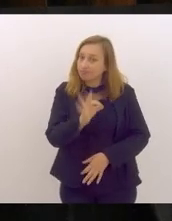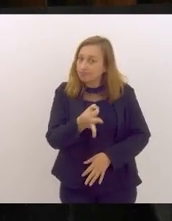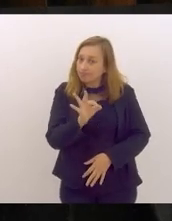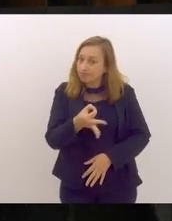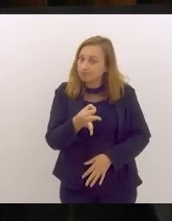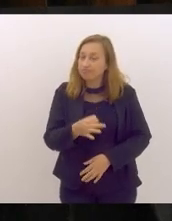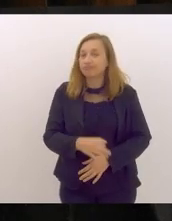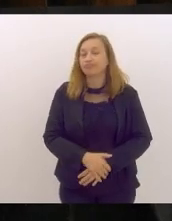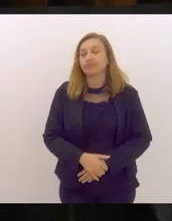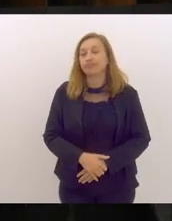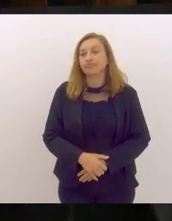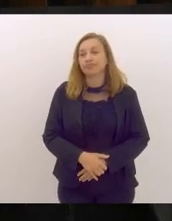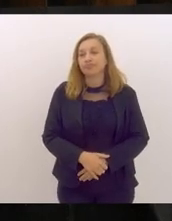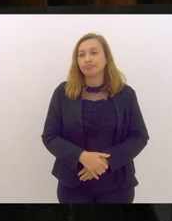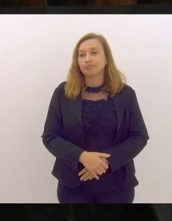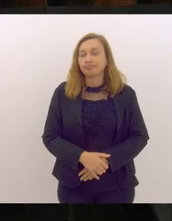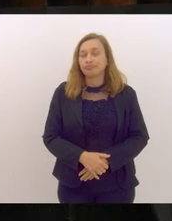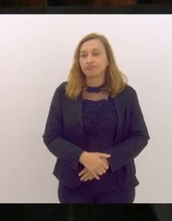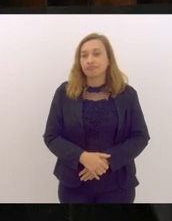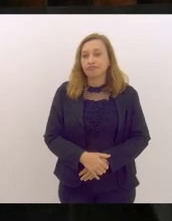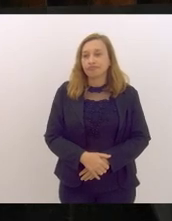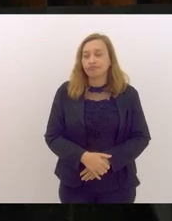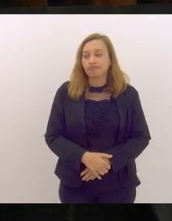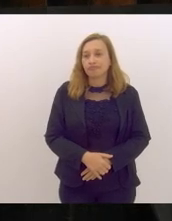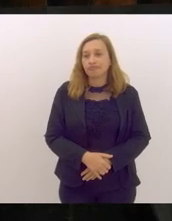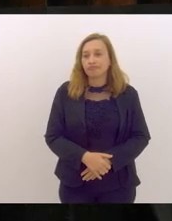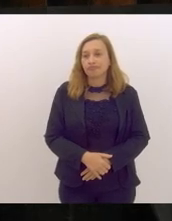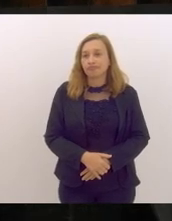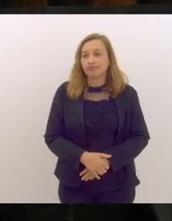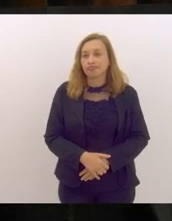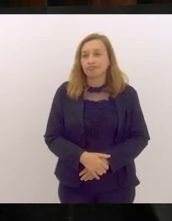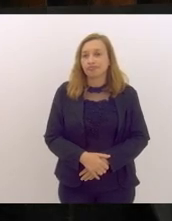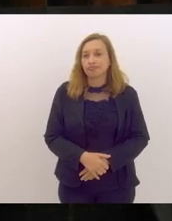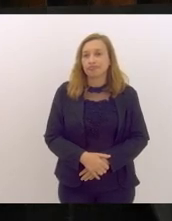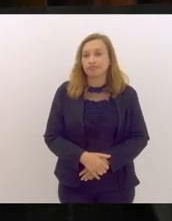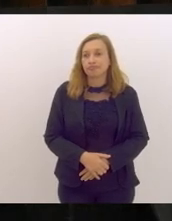exatamente a hipótese de aí ter